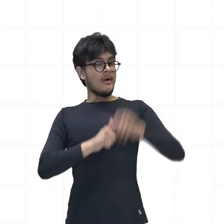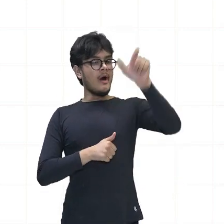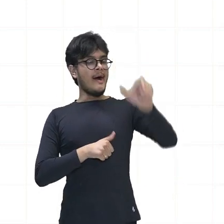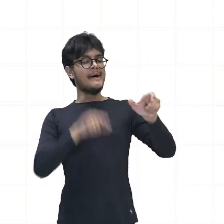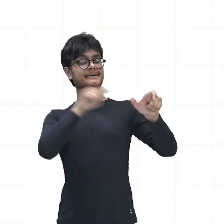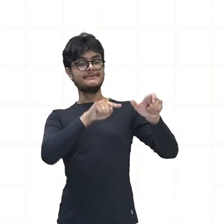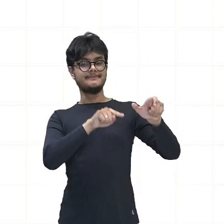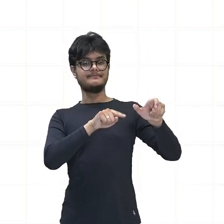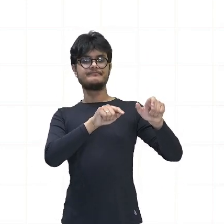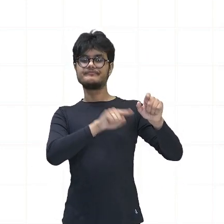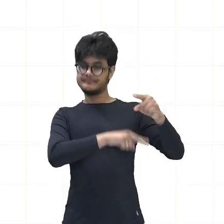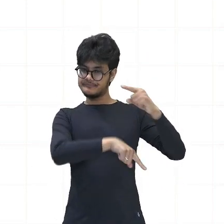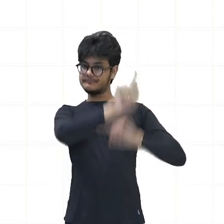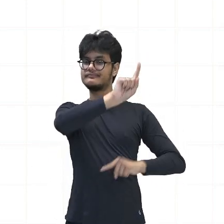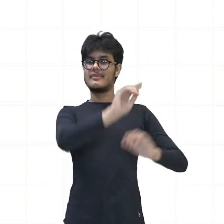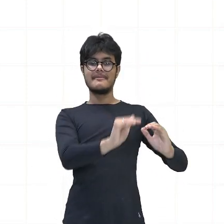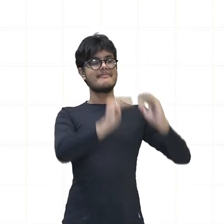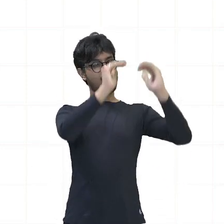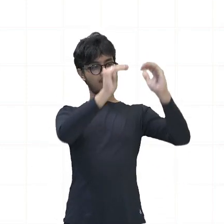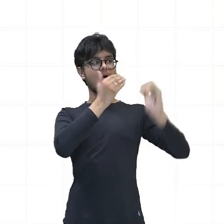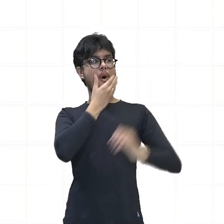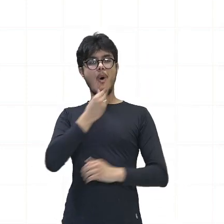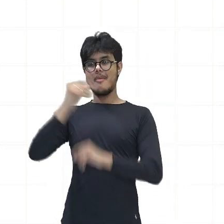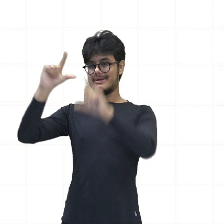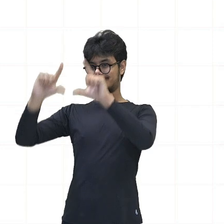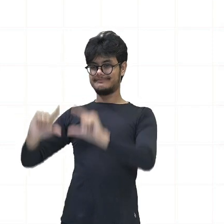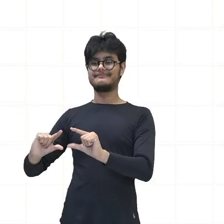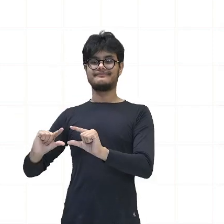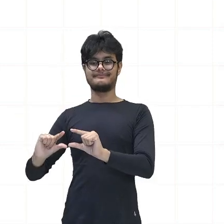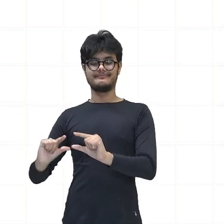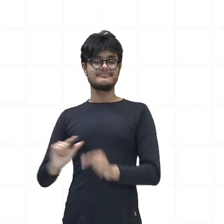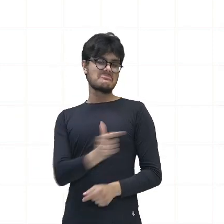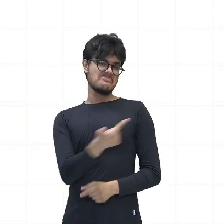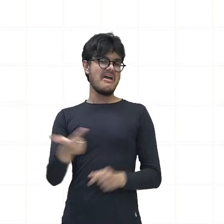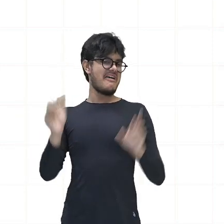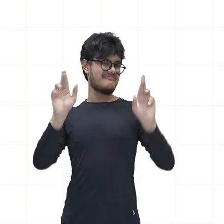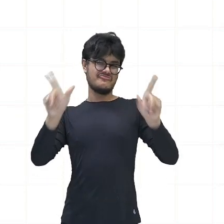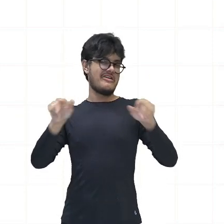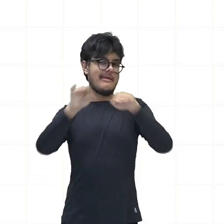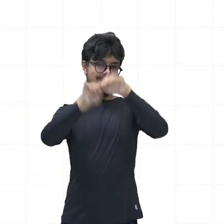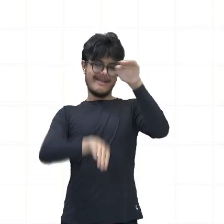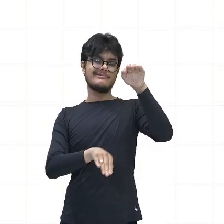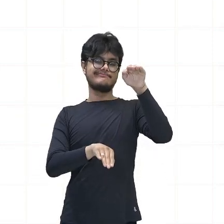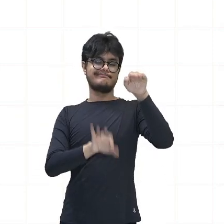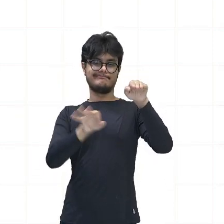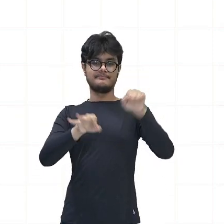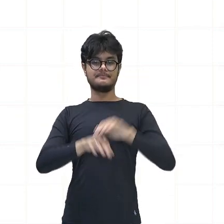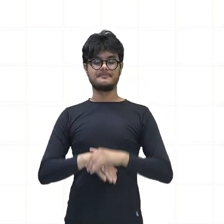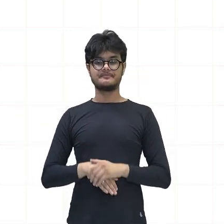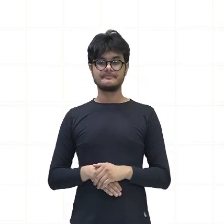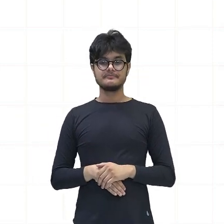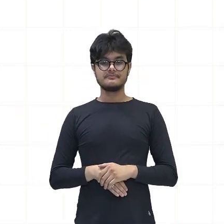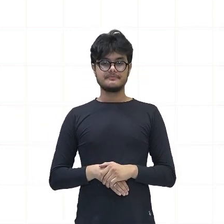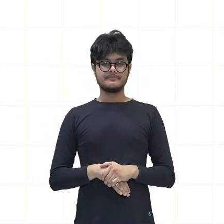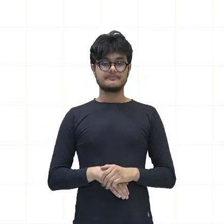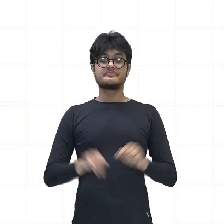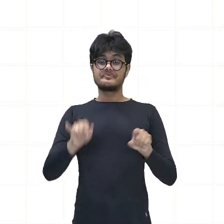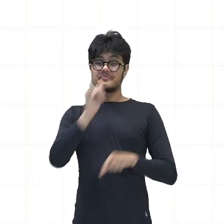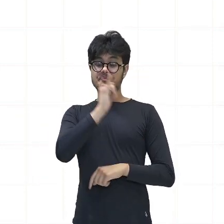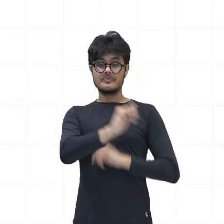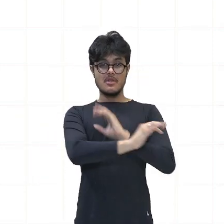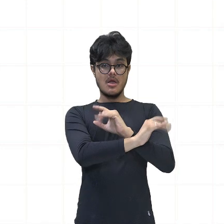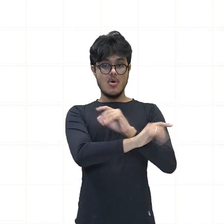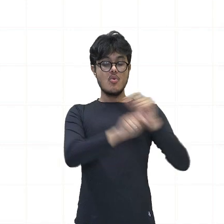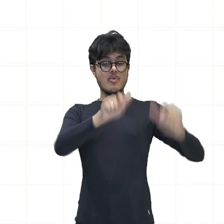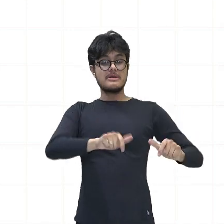Amazonas supera a população masculina, apesar de não ser uma diferença muito grande. E em relação à população urbana e